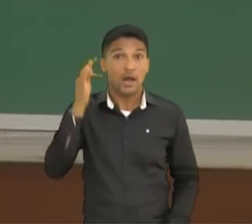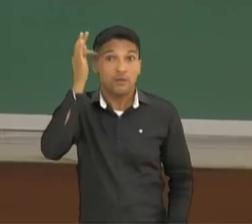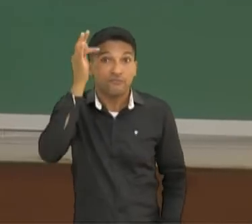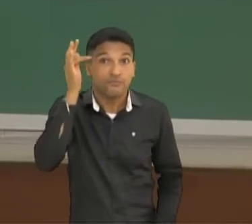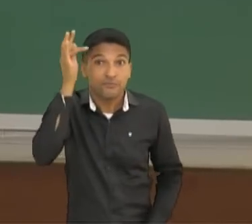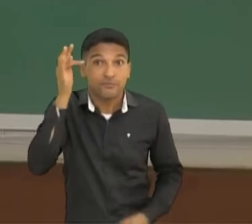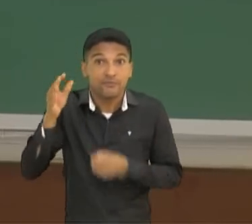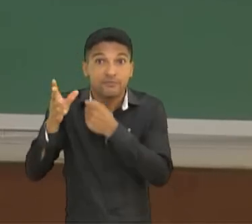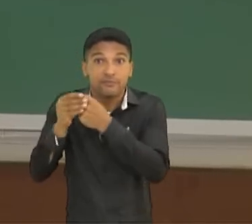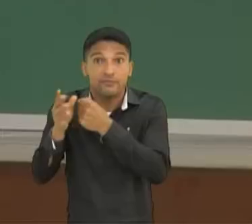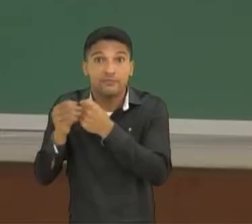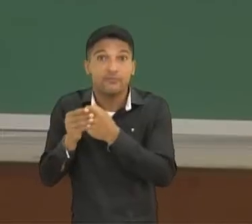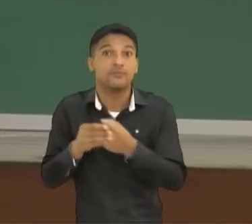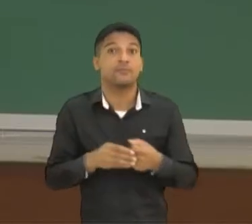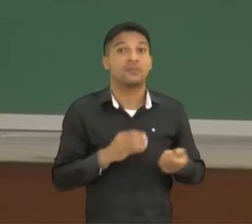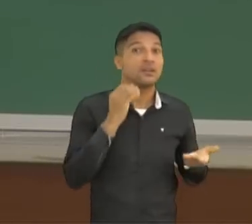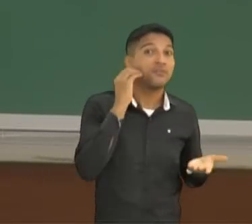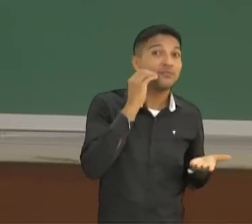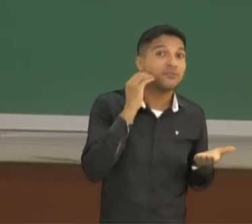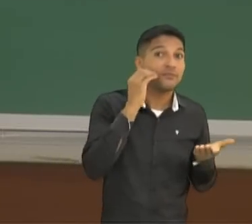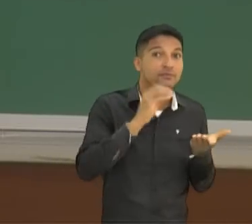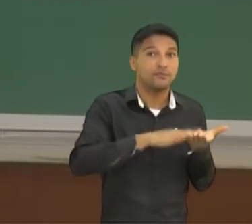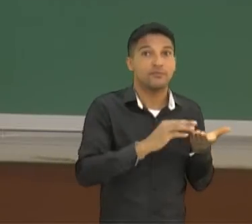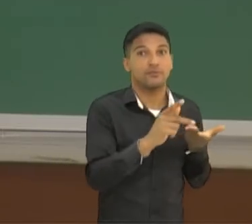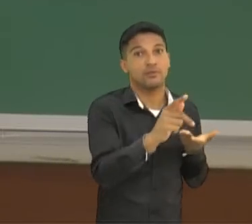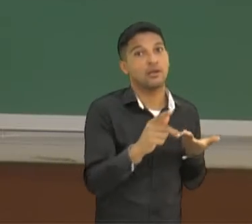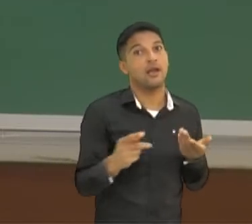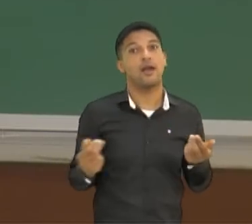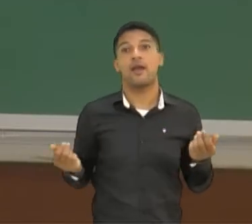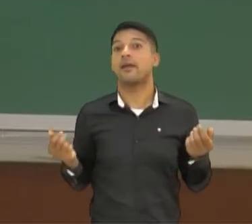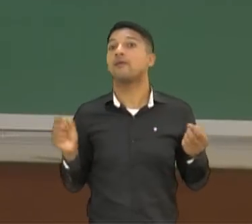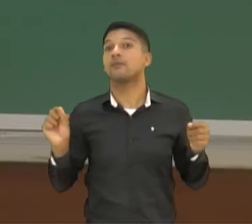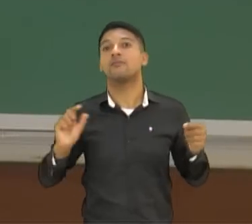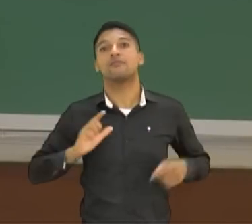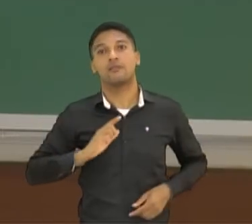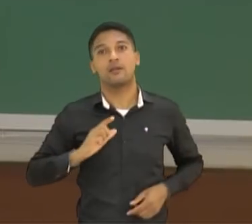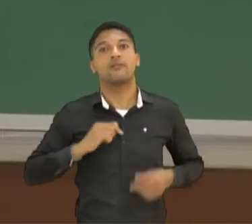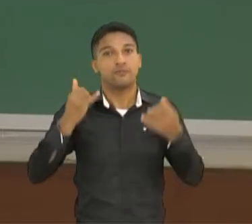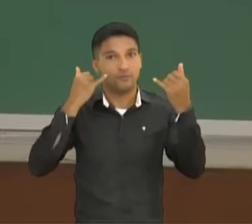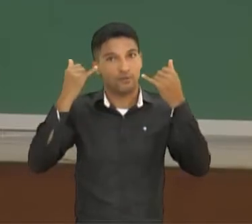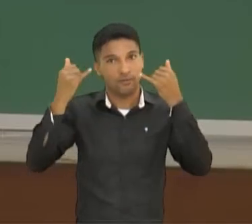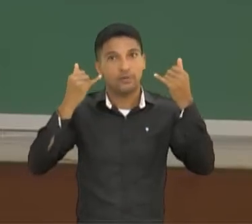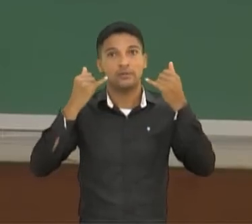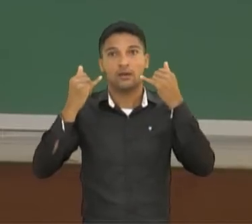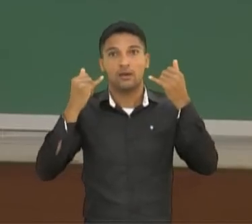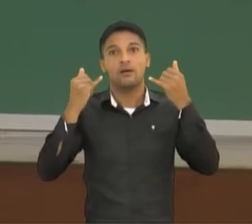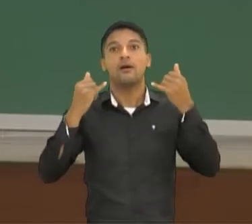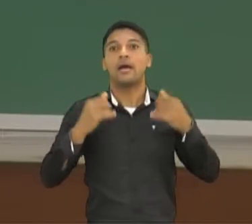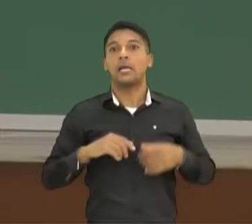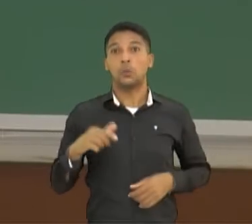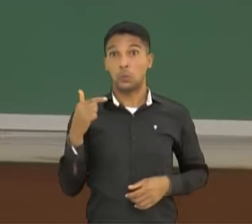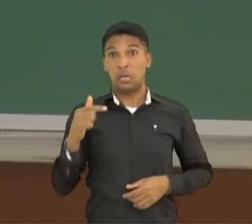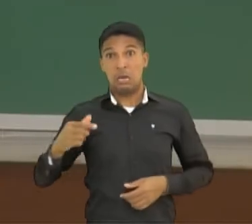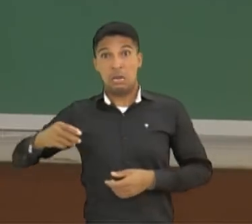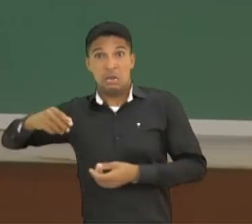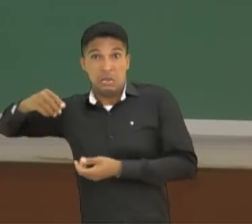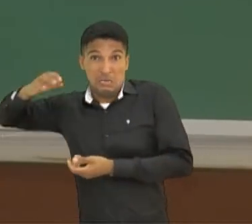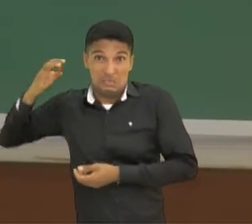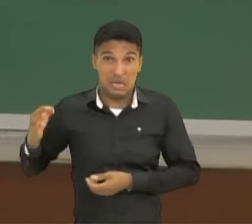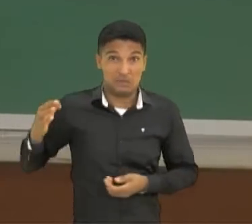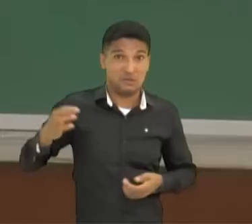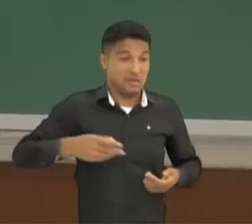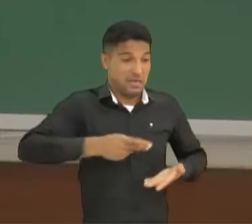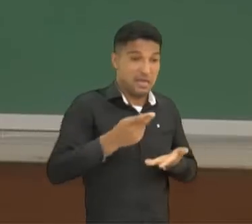relação sujeito e objeto através de diferentes perspectivas, tá? Então, o conhecimento filosófico ele não